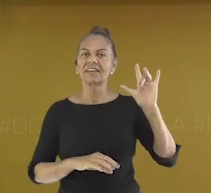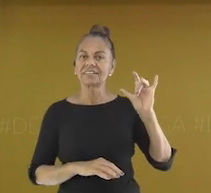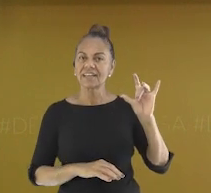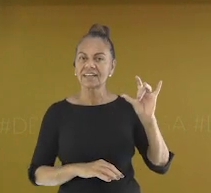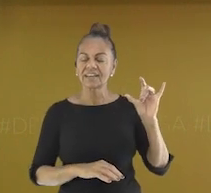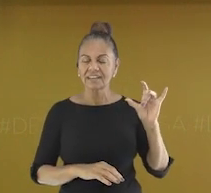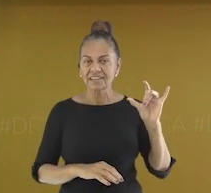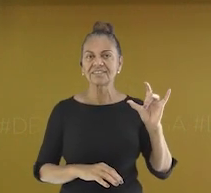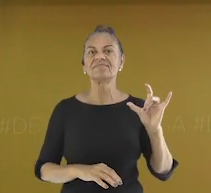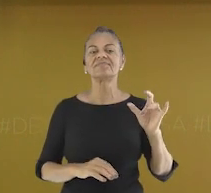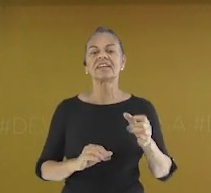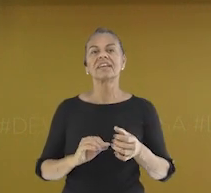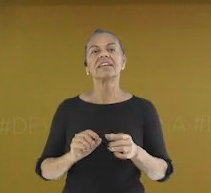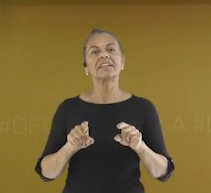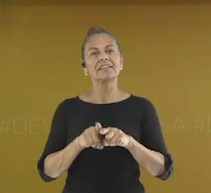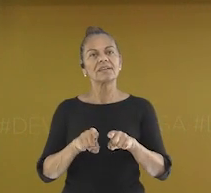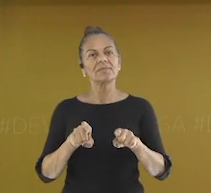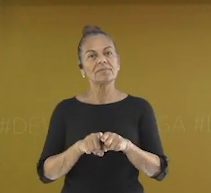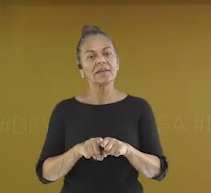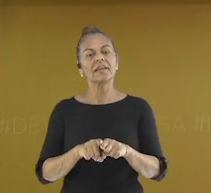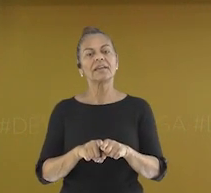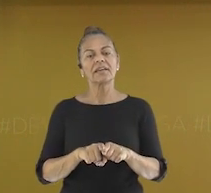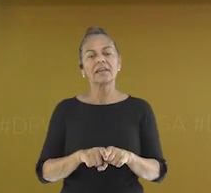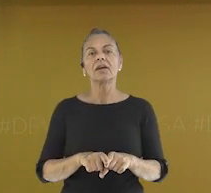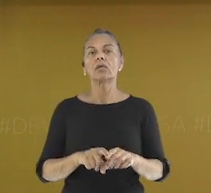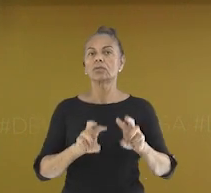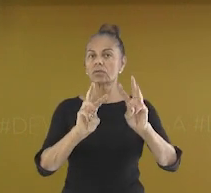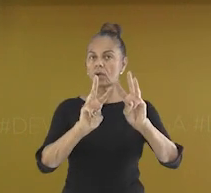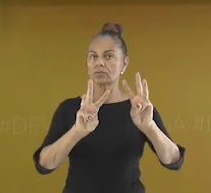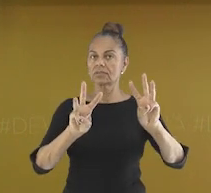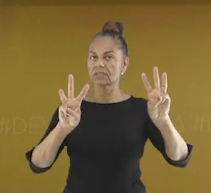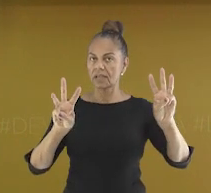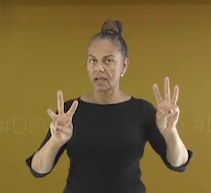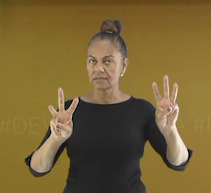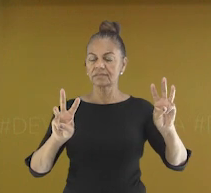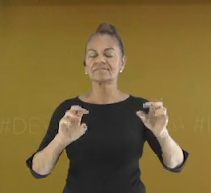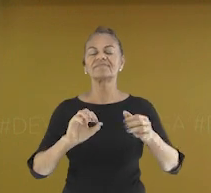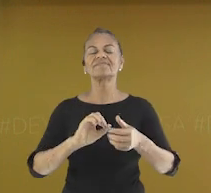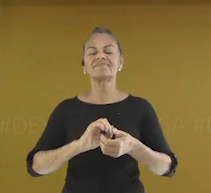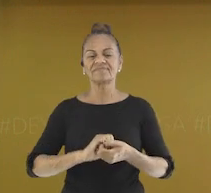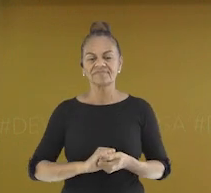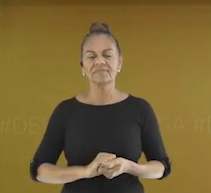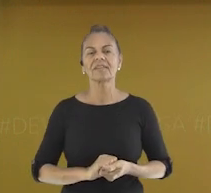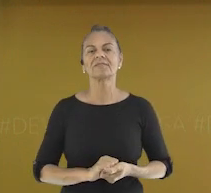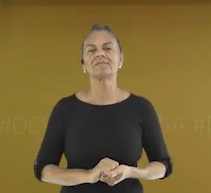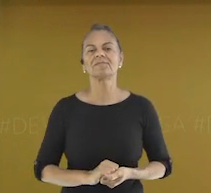no @Dever em Casa na TV, e também acessarem o nosso site, o